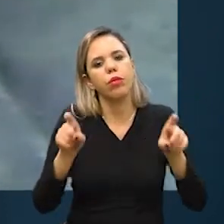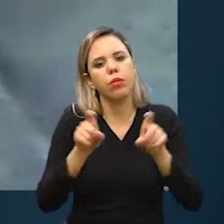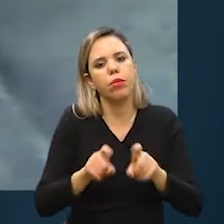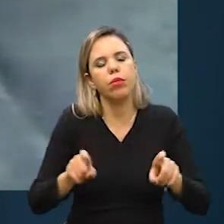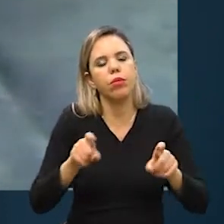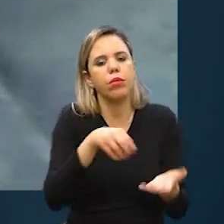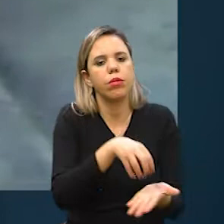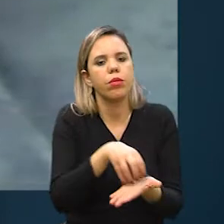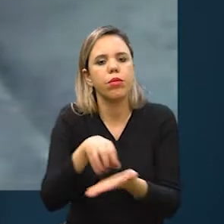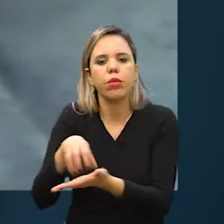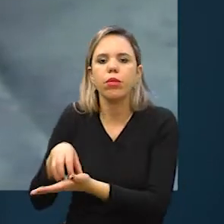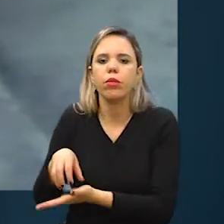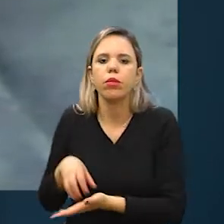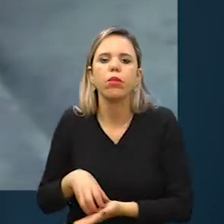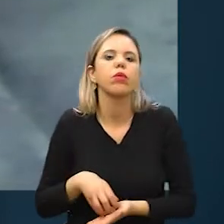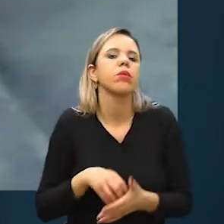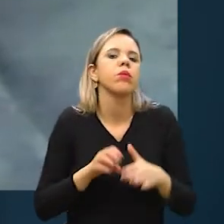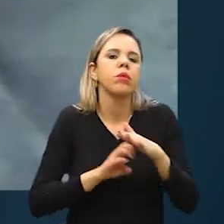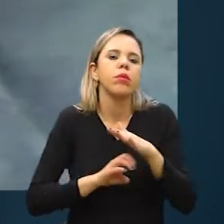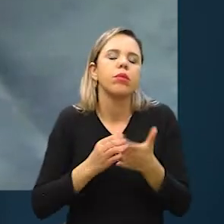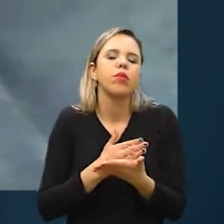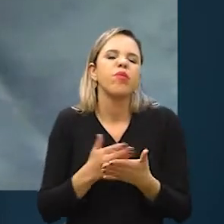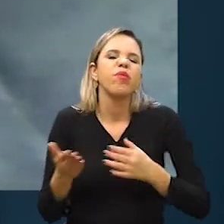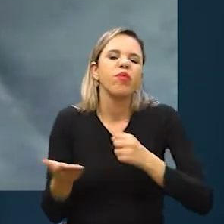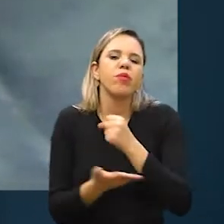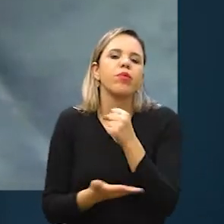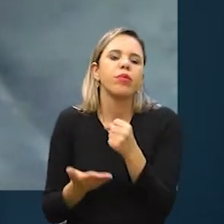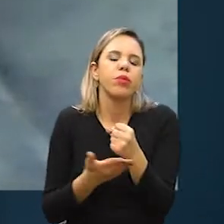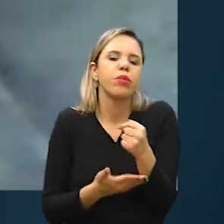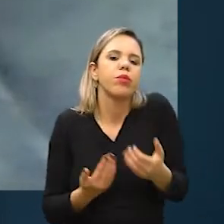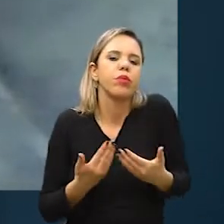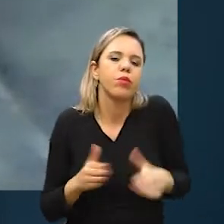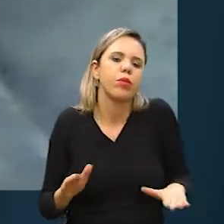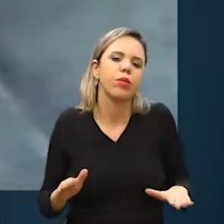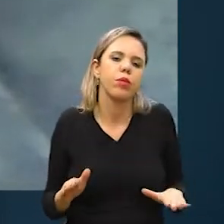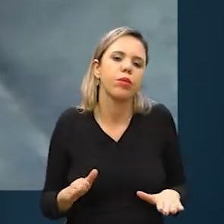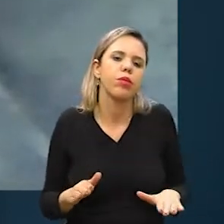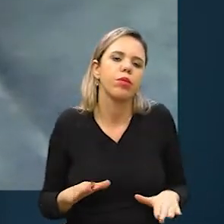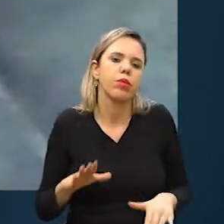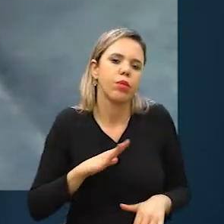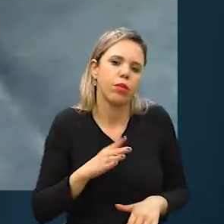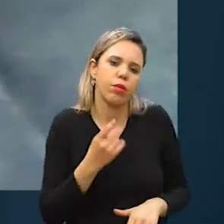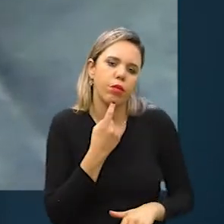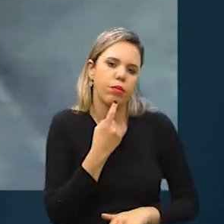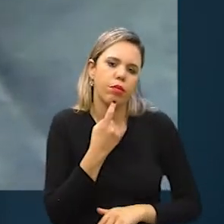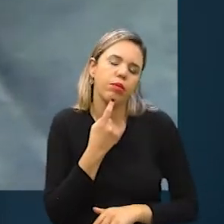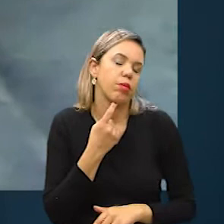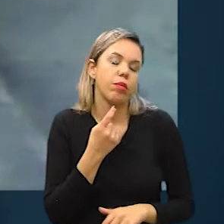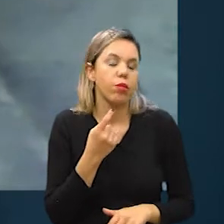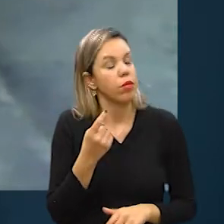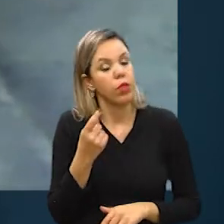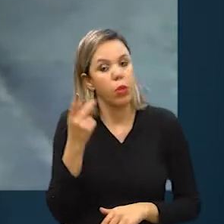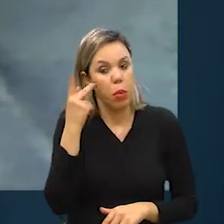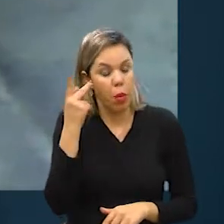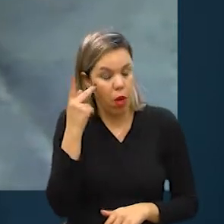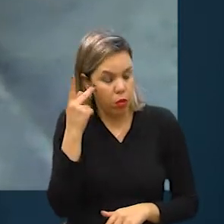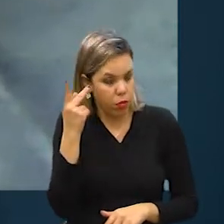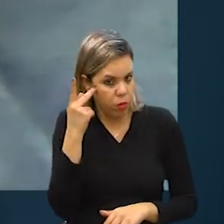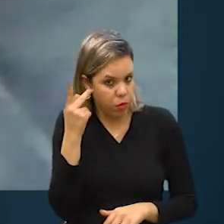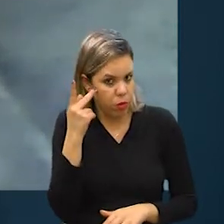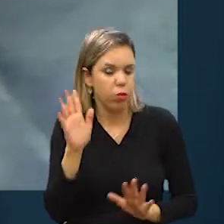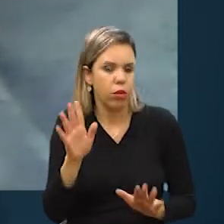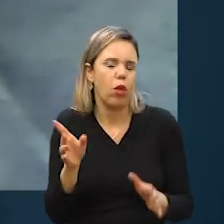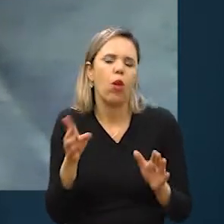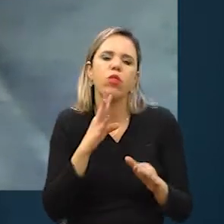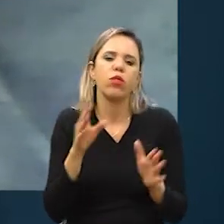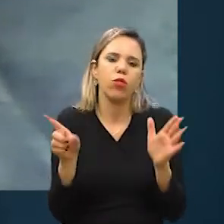computadores para essa rede, para essa franquia, que estava começando a se instalar no interior de São Paulo. Conheci o